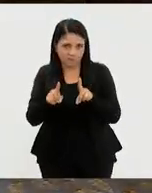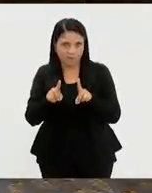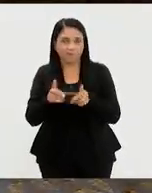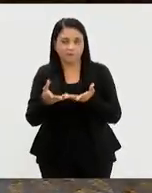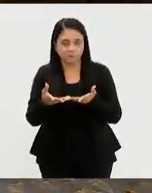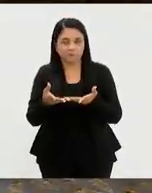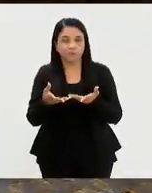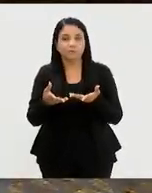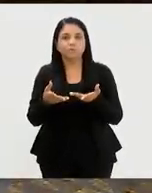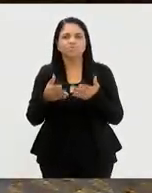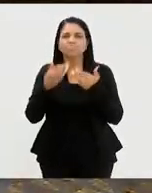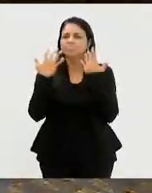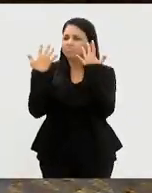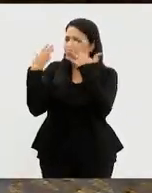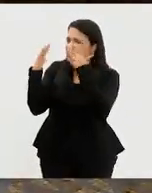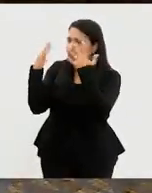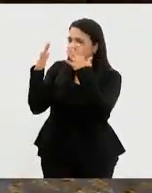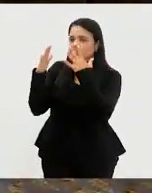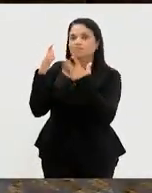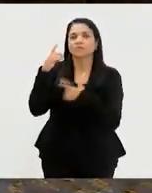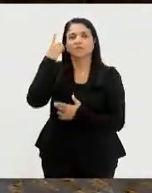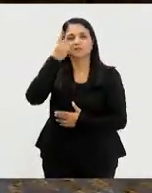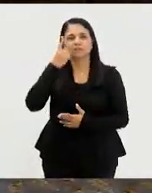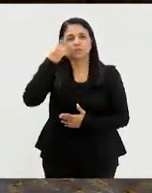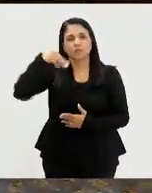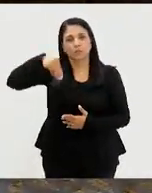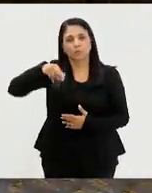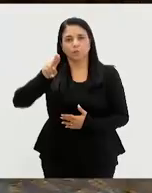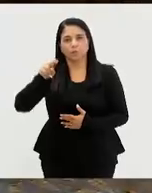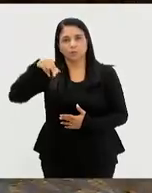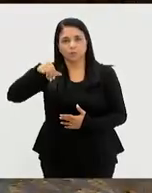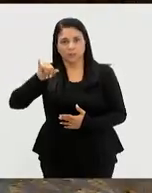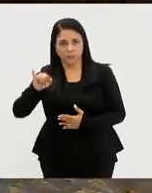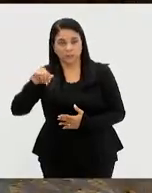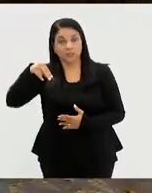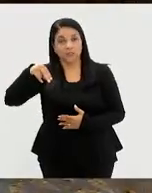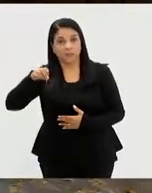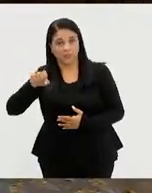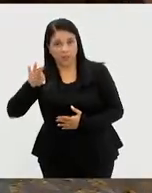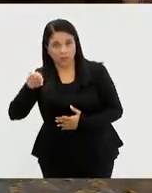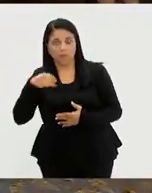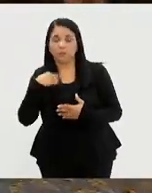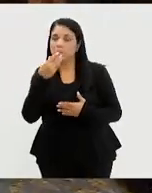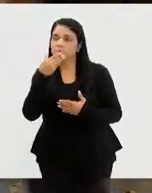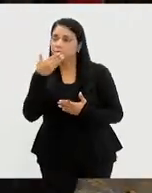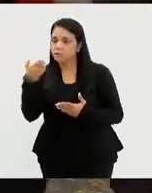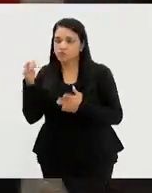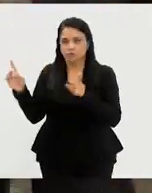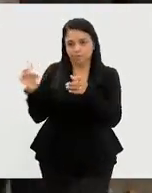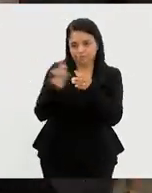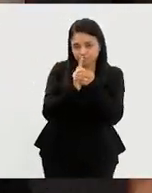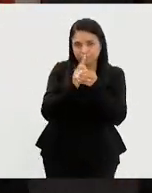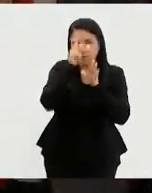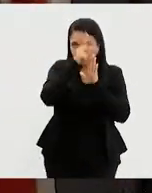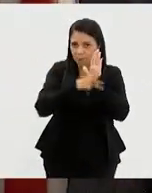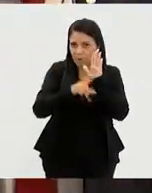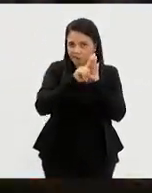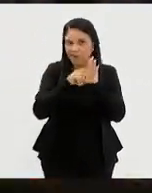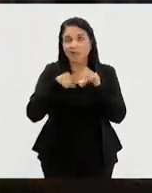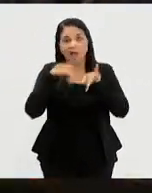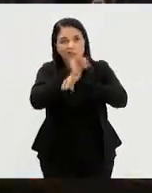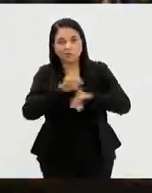então parabenizar aqui o colega deputado munin Neto e pedir também com autoria no projeto anuncio o projeto